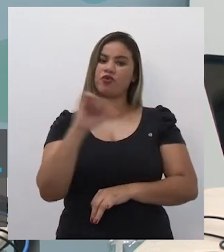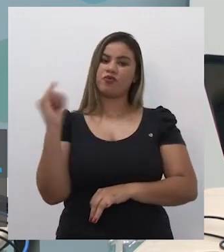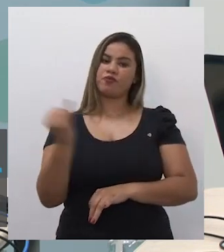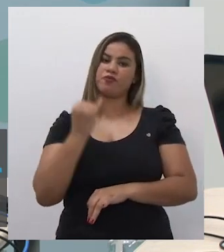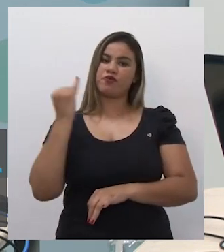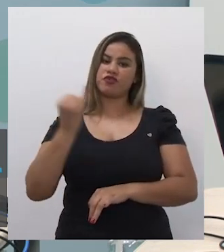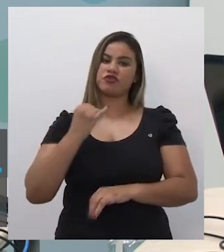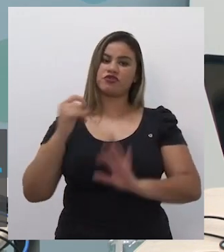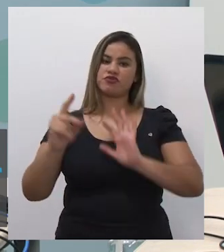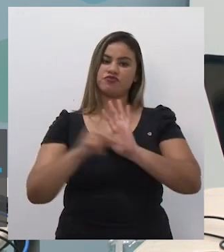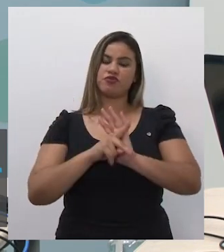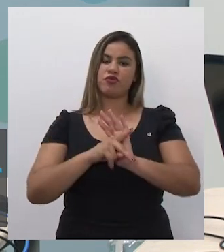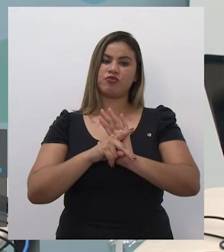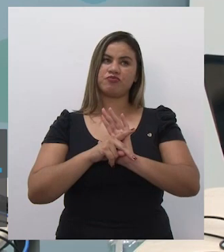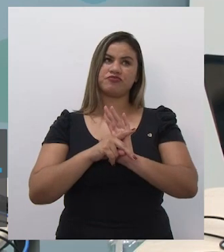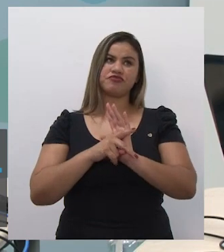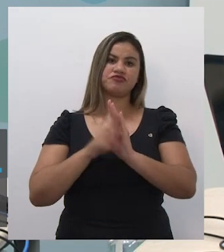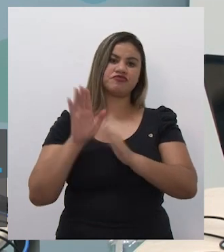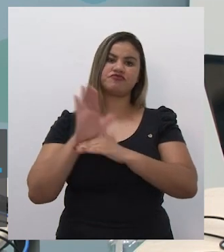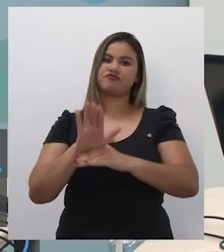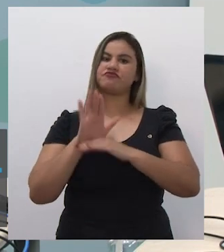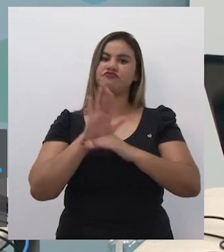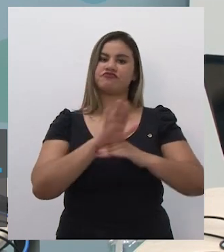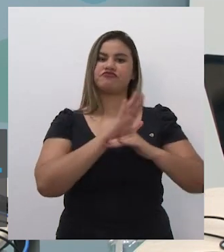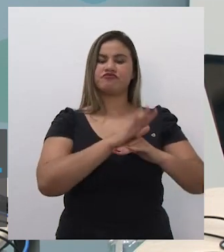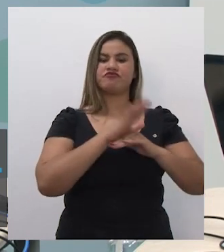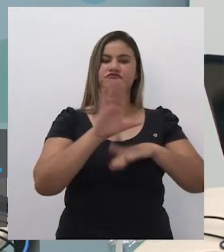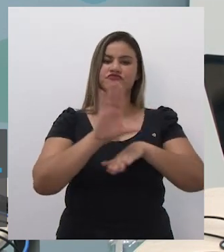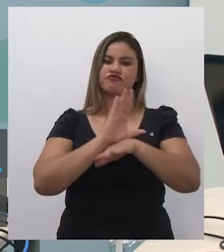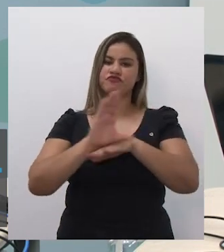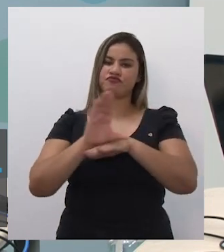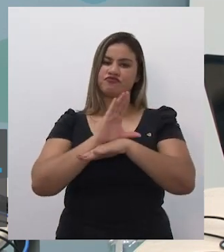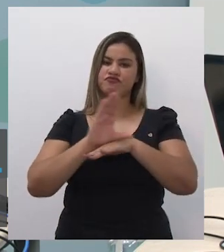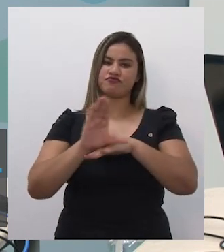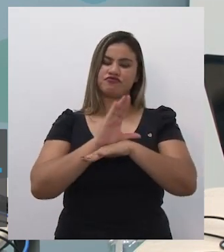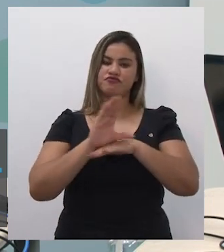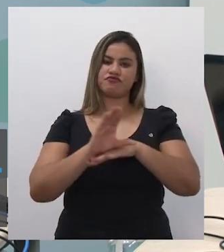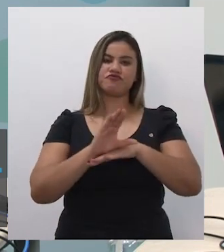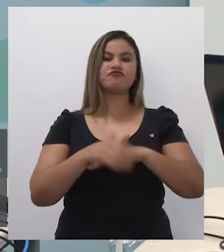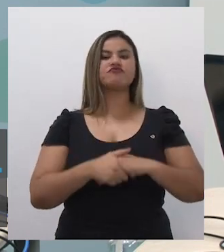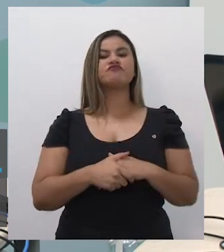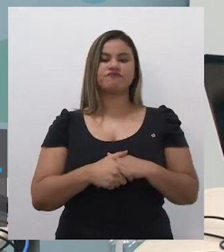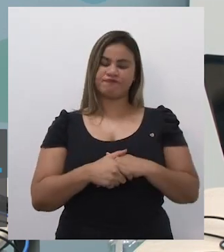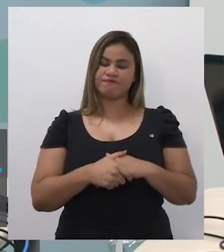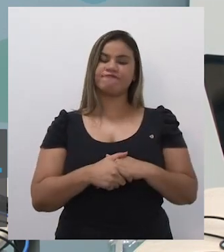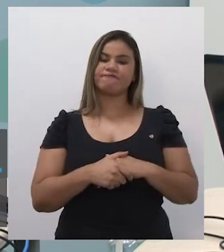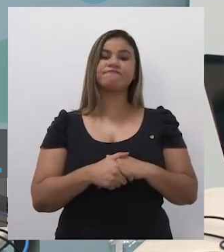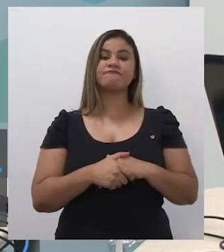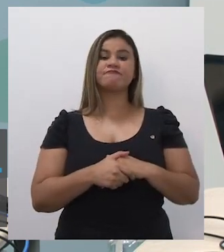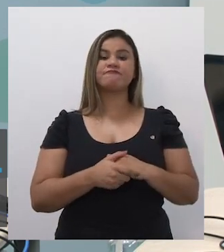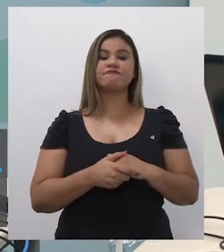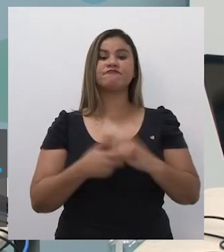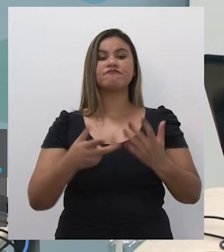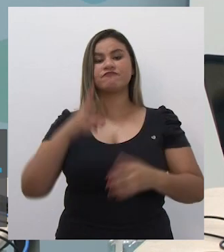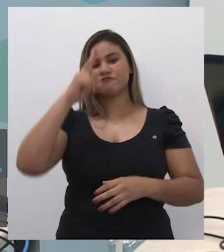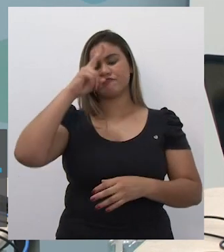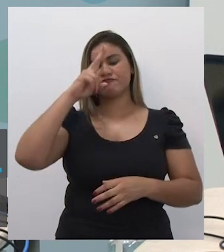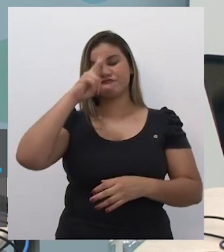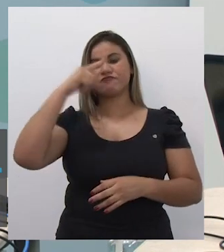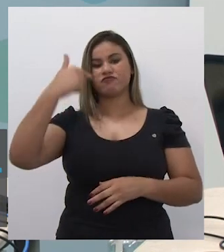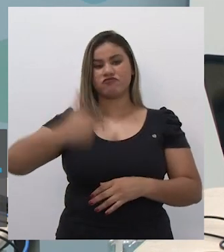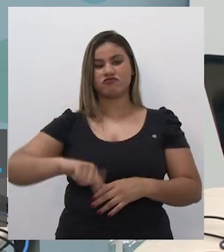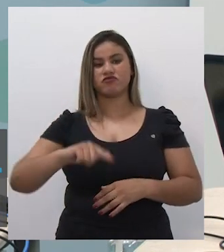importante, tá? Que norteia toda essa formação, todo esse período de formação, tá certo? Então,